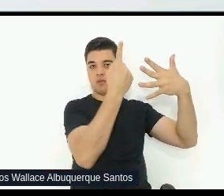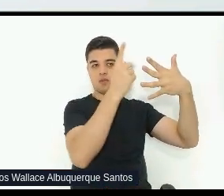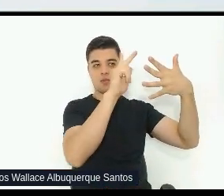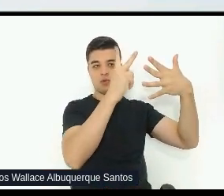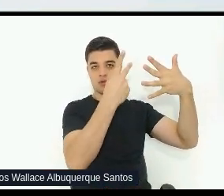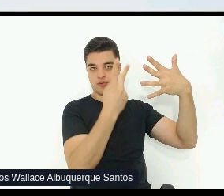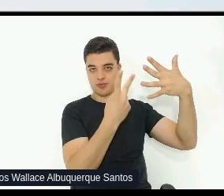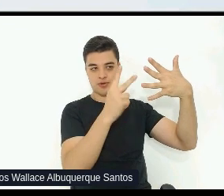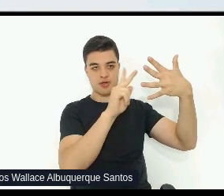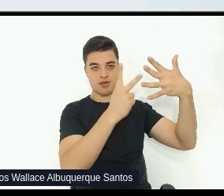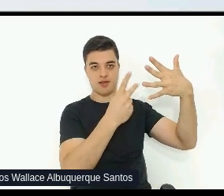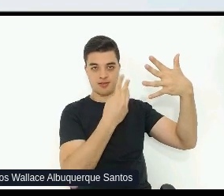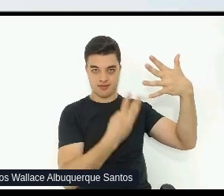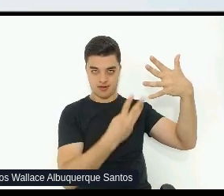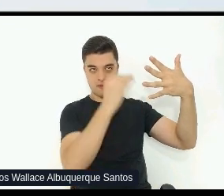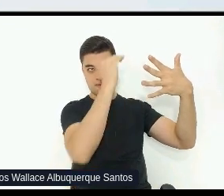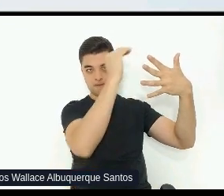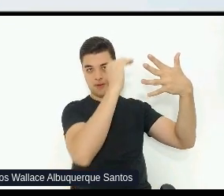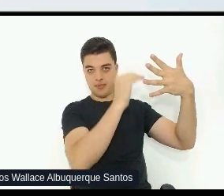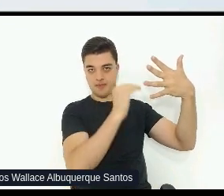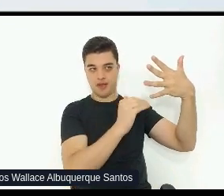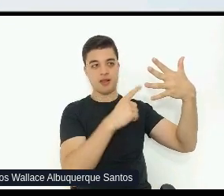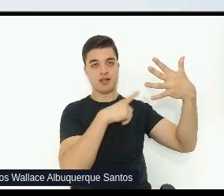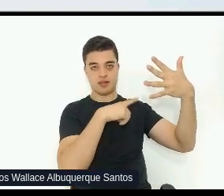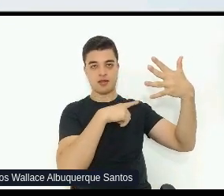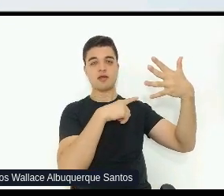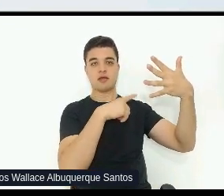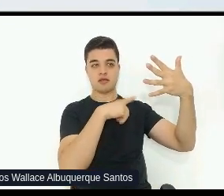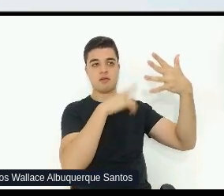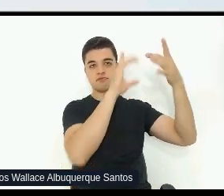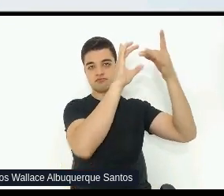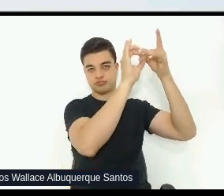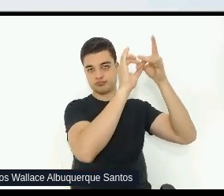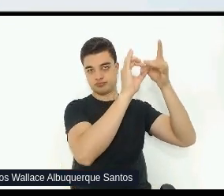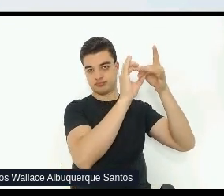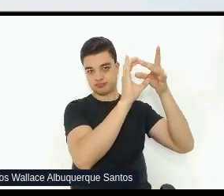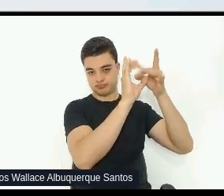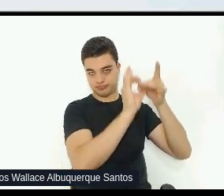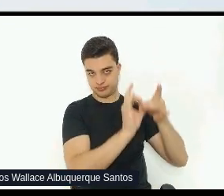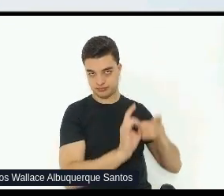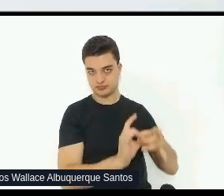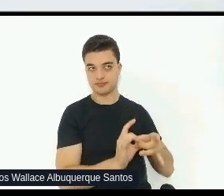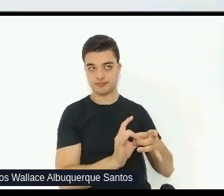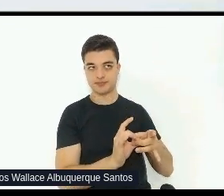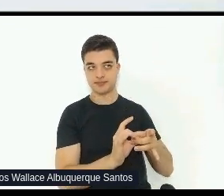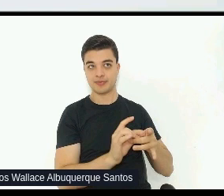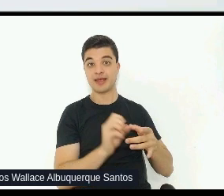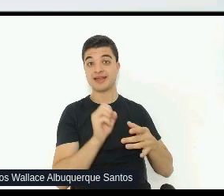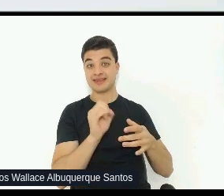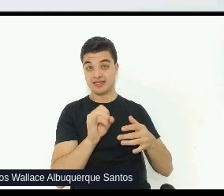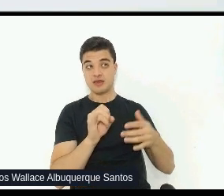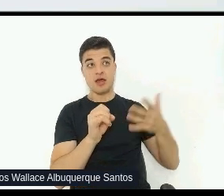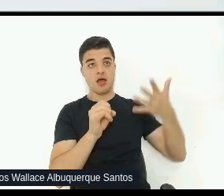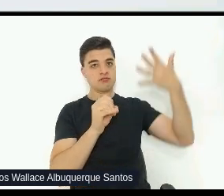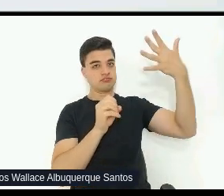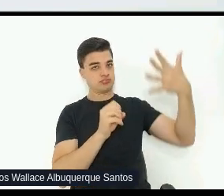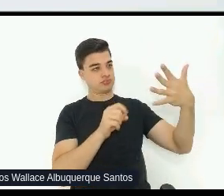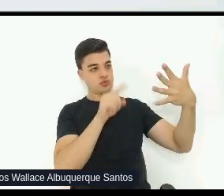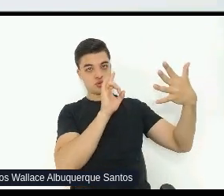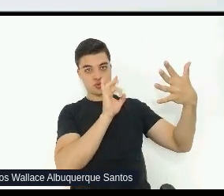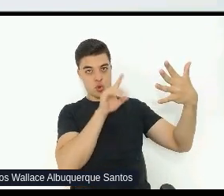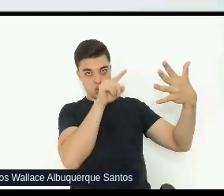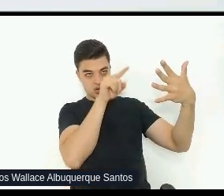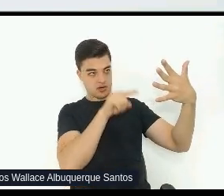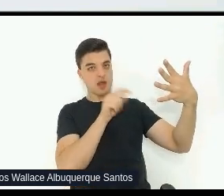forma semanticamente corretos. O usuário vai conseguir fazer, se ele quiser navegar só por títulos, ele vai conseguir fazer sem se perder,